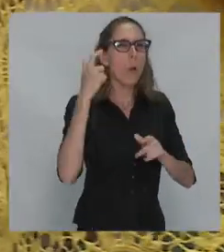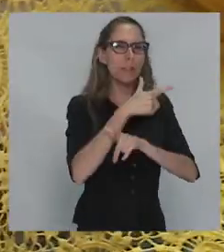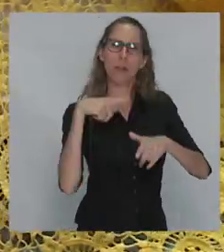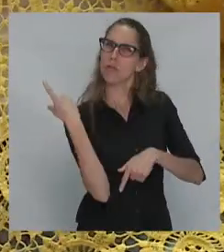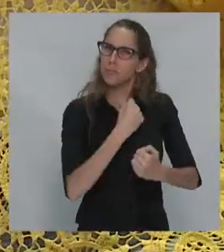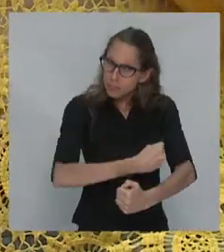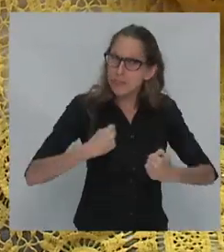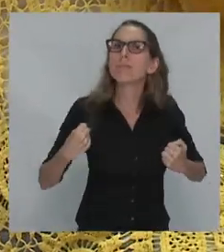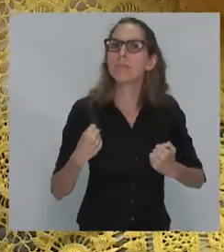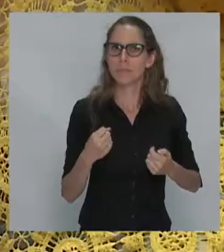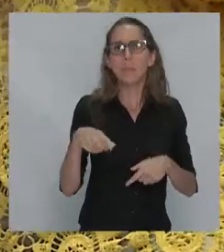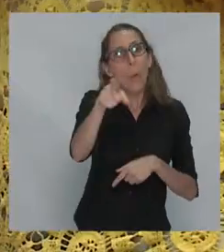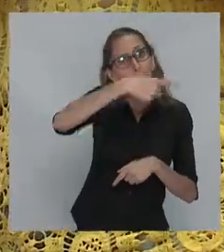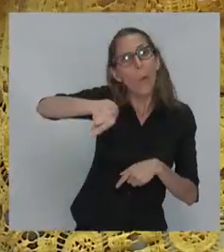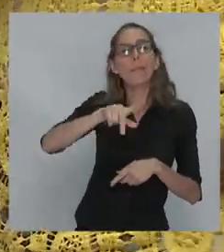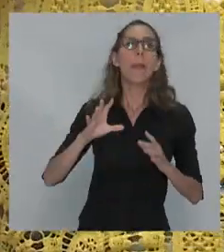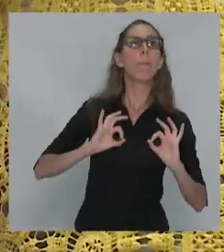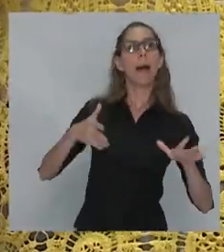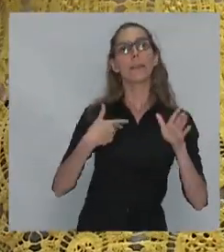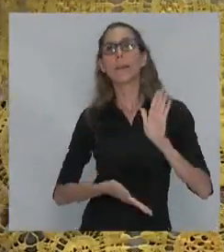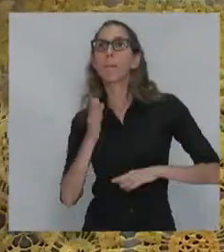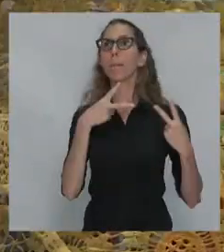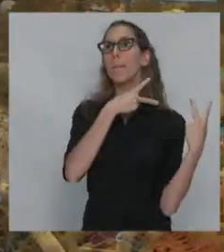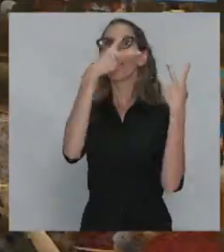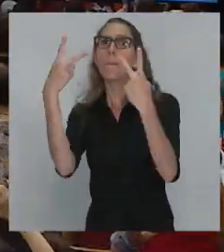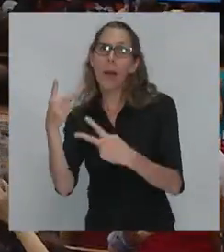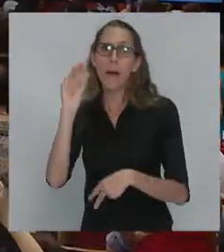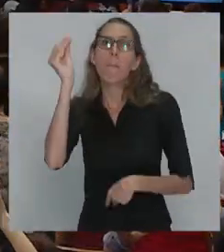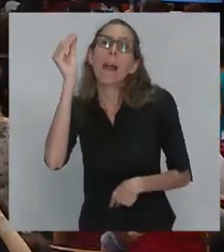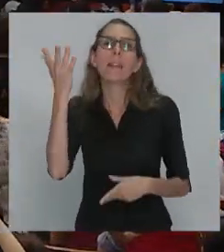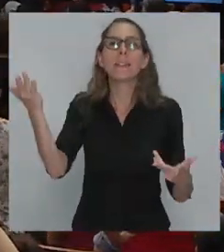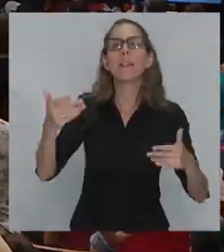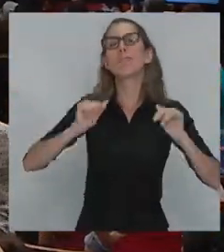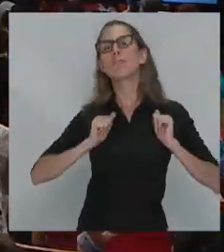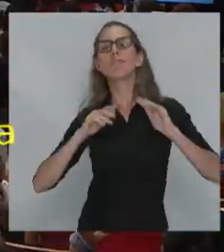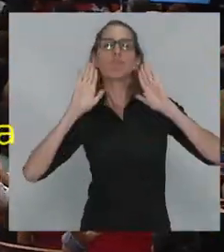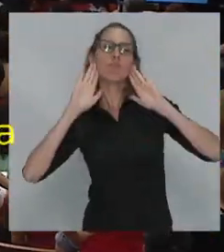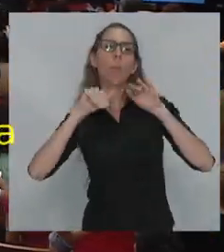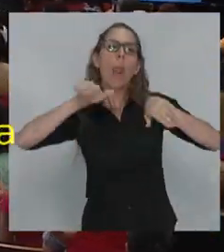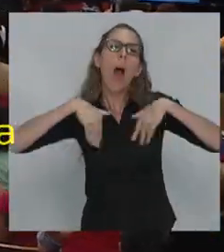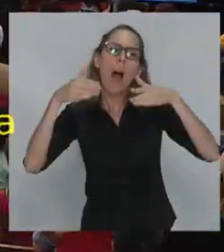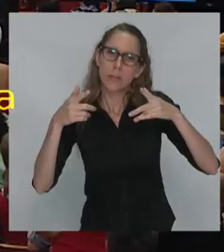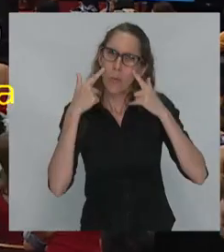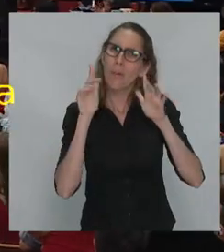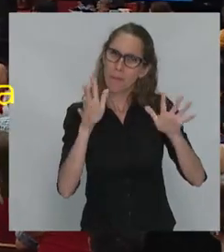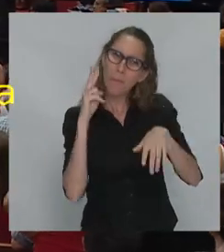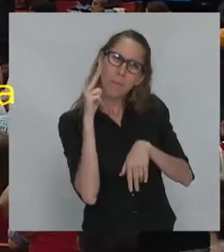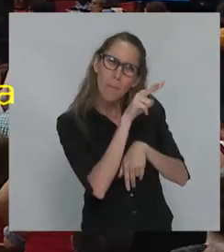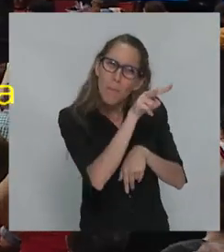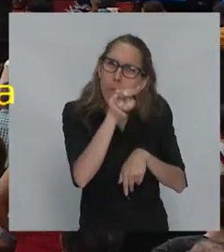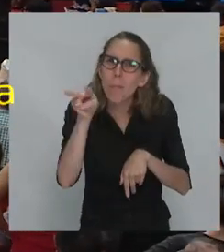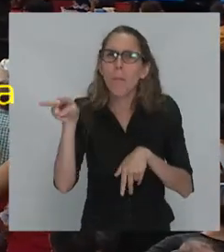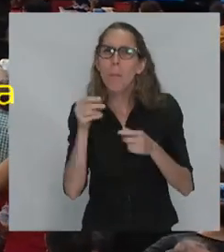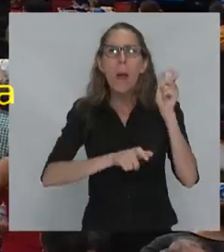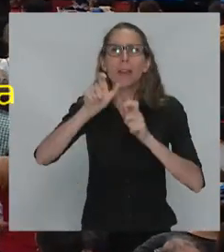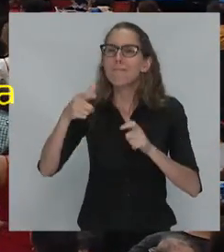Brasil nas férias de vacaciones, a disfrutar las playas, observem, porque muita gente não sabe que há, ou não